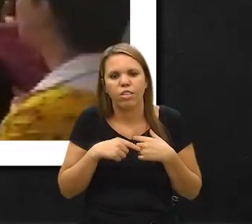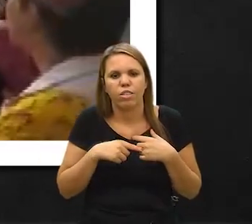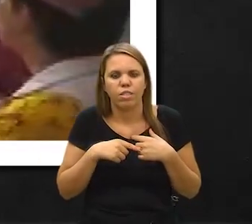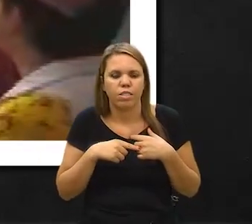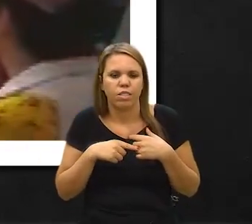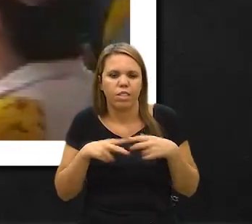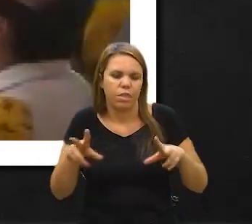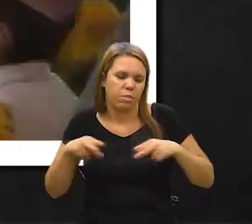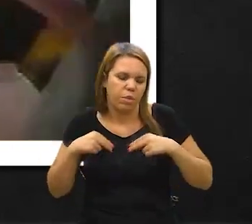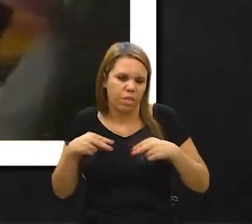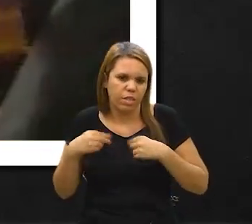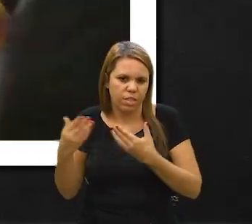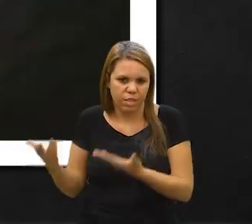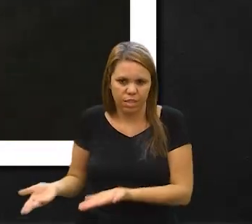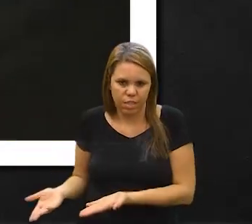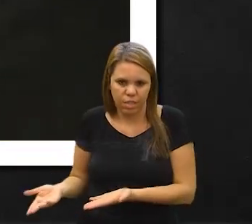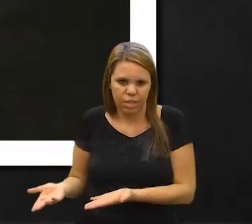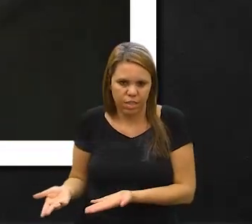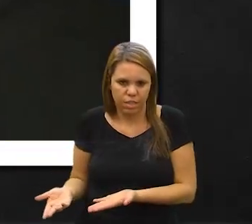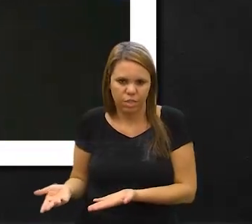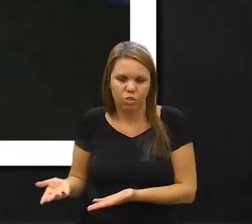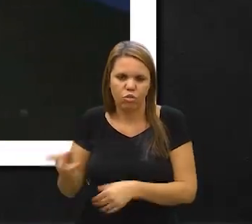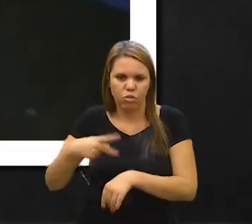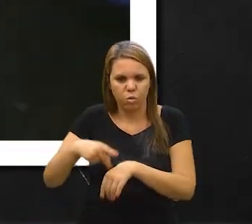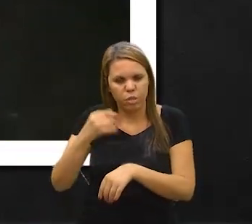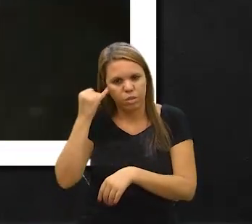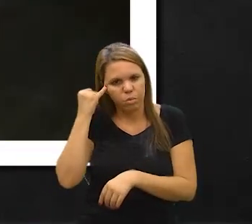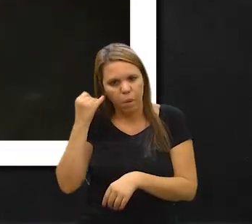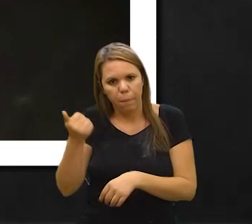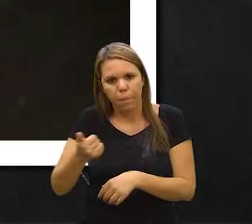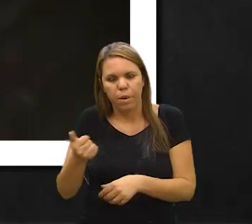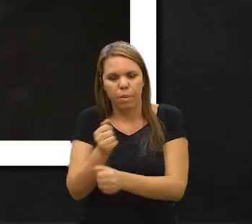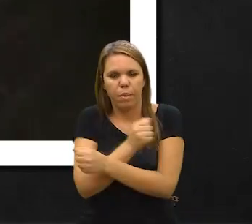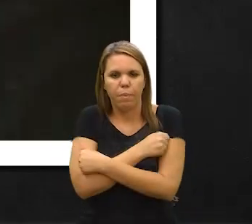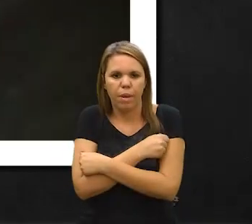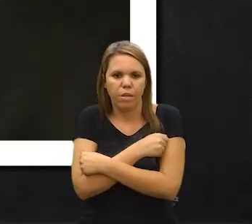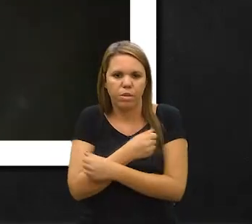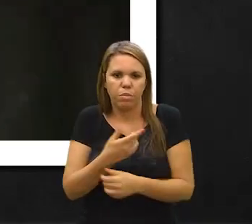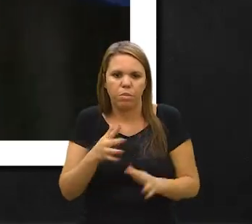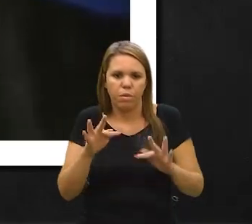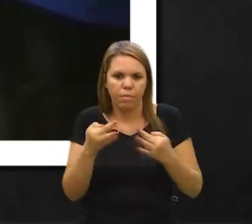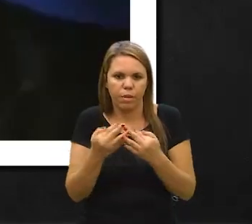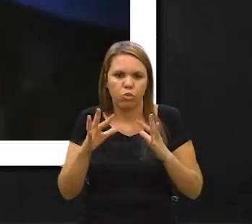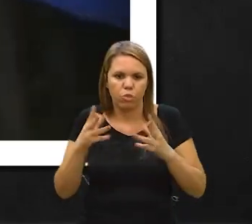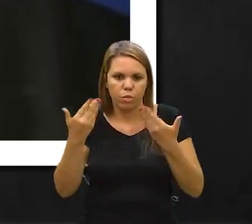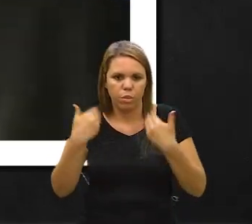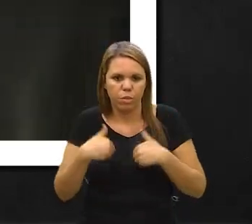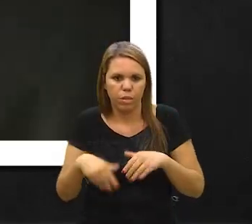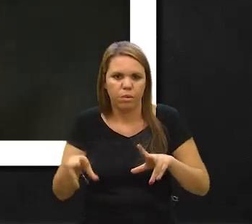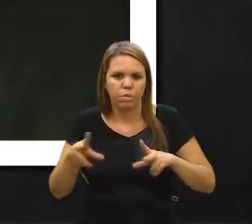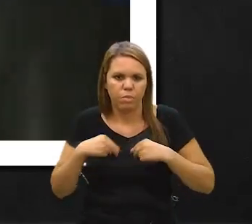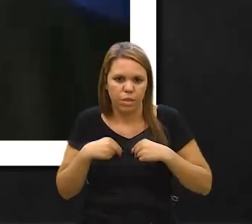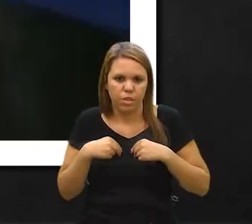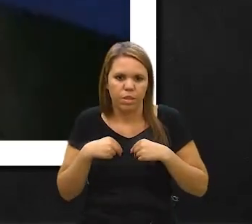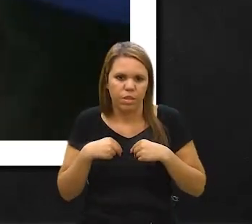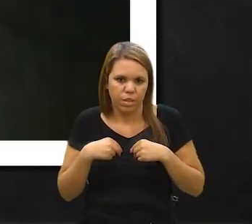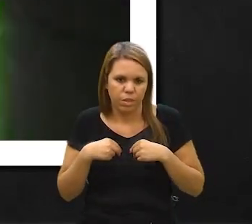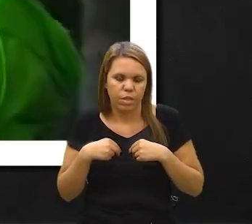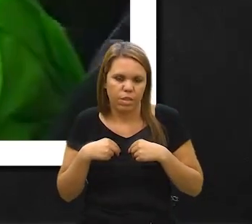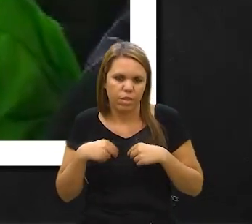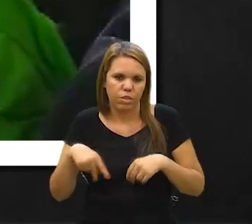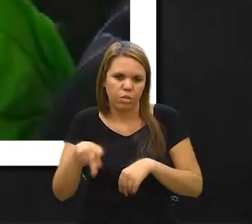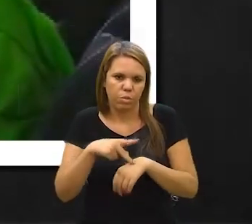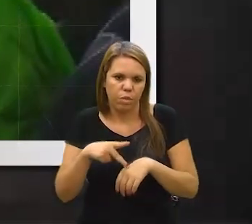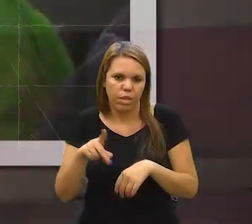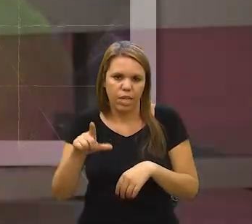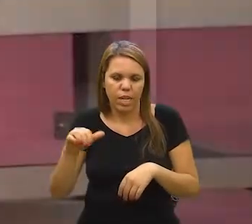dividir. Tanto ele mereceu muito aquela comemoração de Toronto, o primeiro abraço, como meu pai e minha mãe, que são tudo para mim, mereceram demais a de